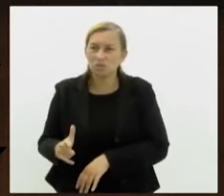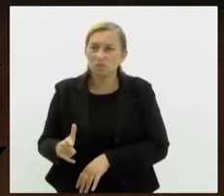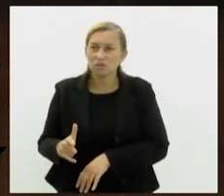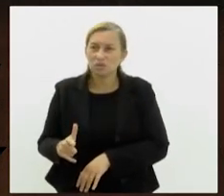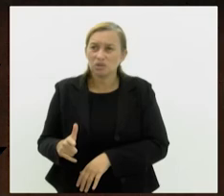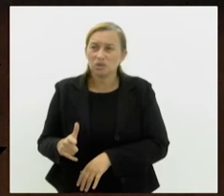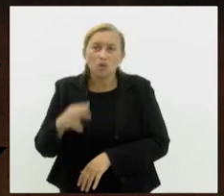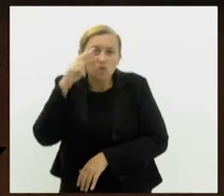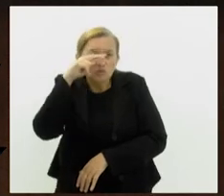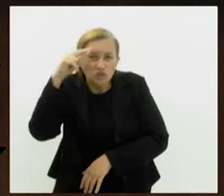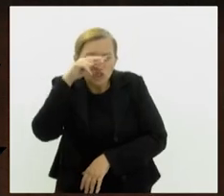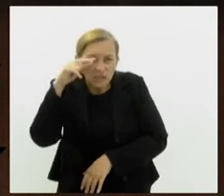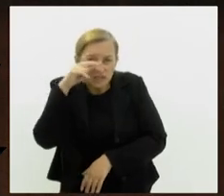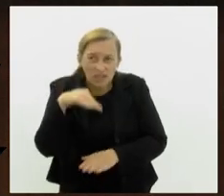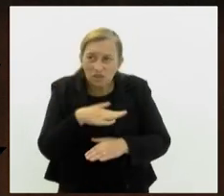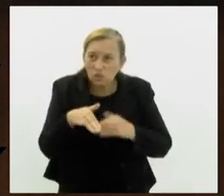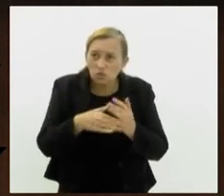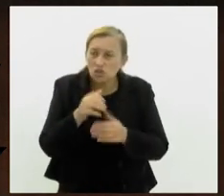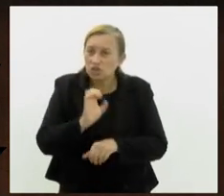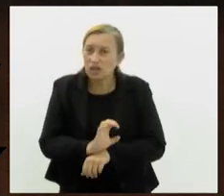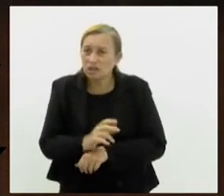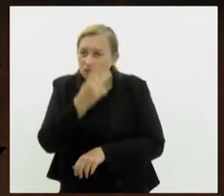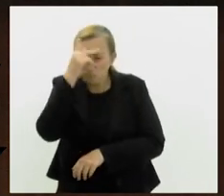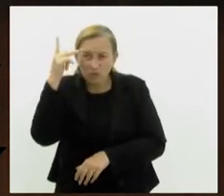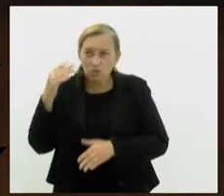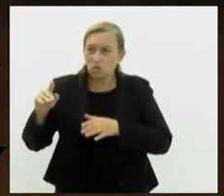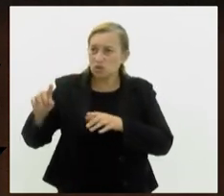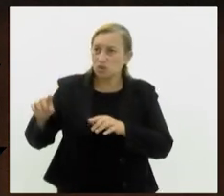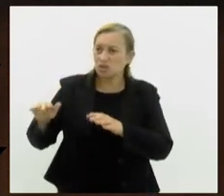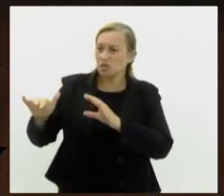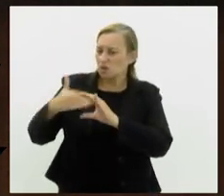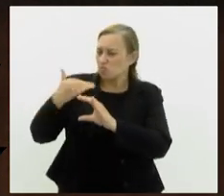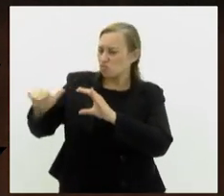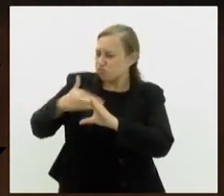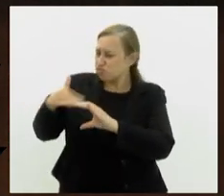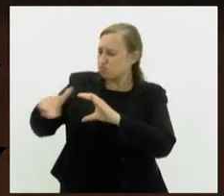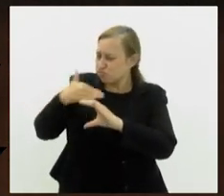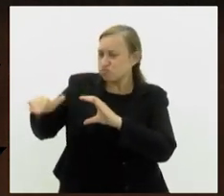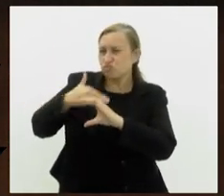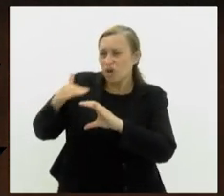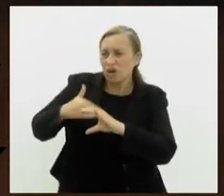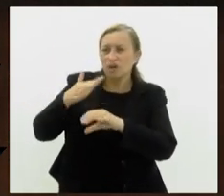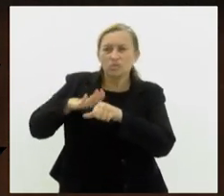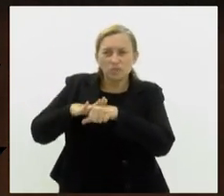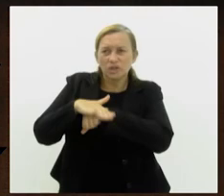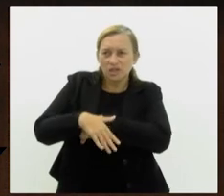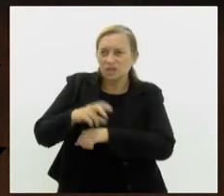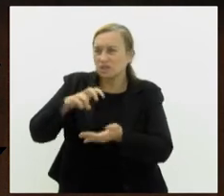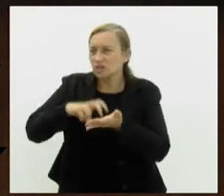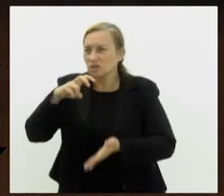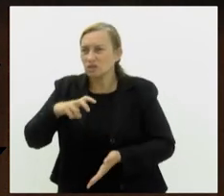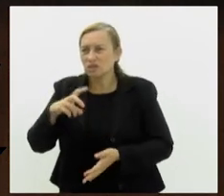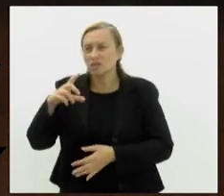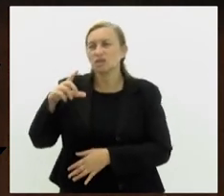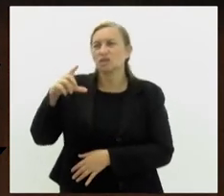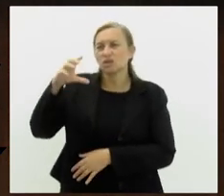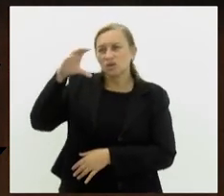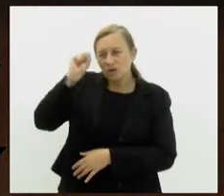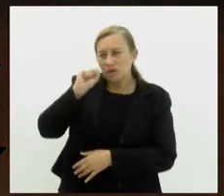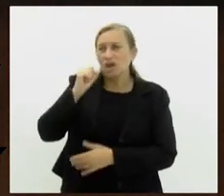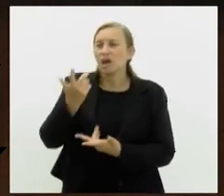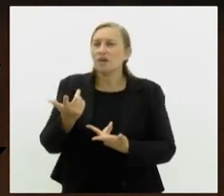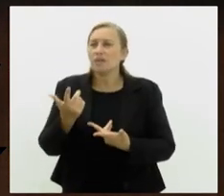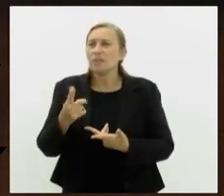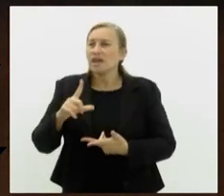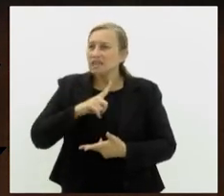ficar fiscalizando o estado inteiro. As pessoas nos mandam mensagem de manhã, de tarde, de noite. Deputado, tem reboque aqui. Deputado,